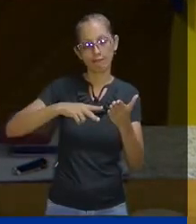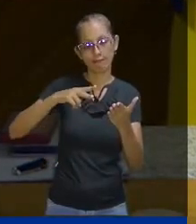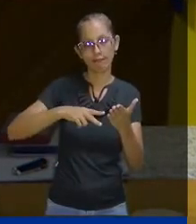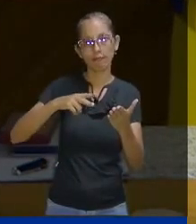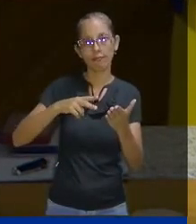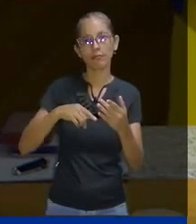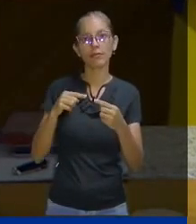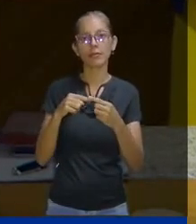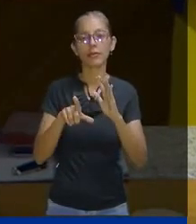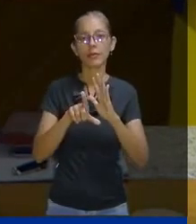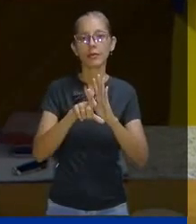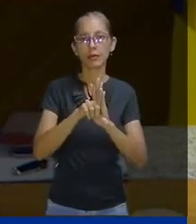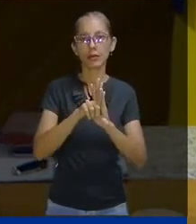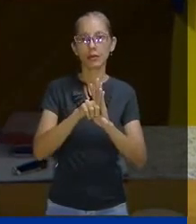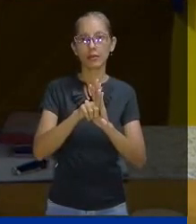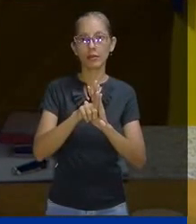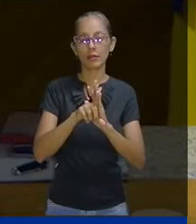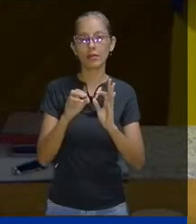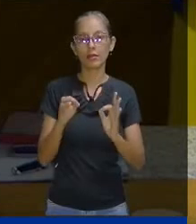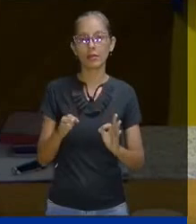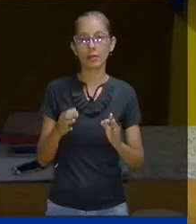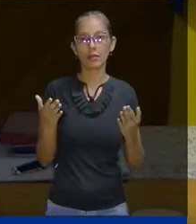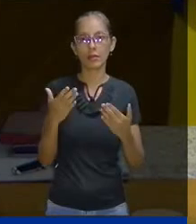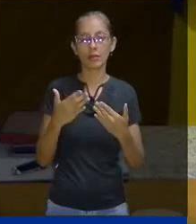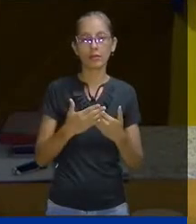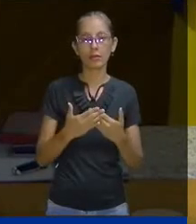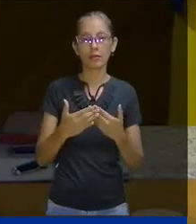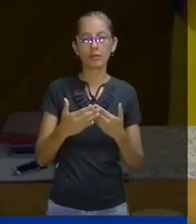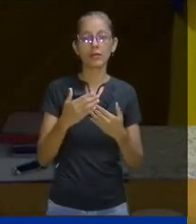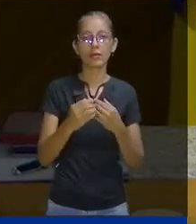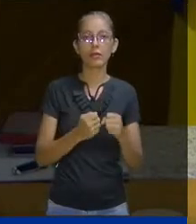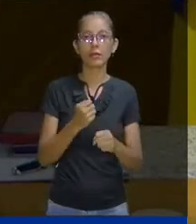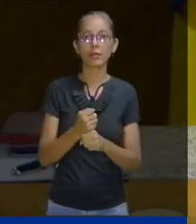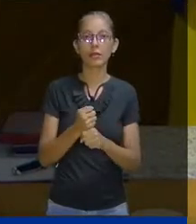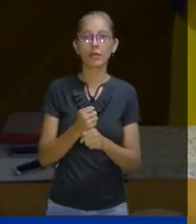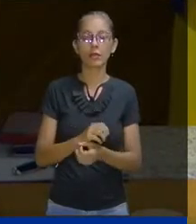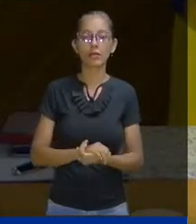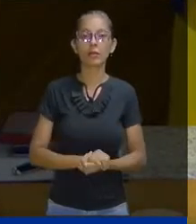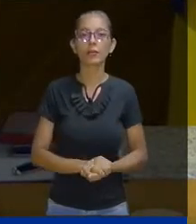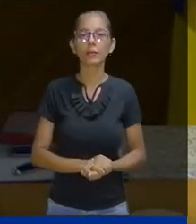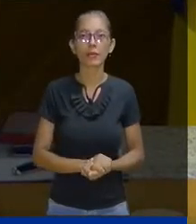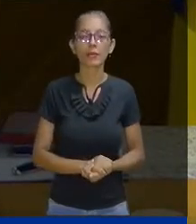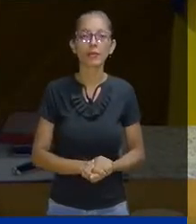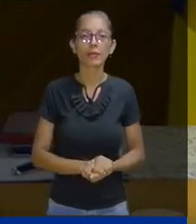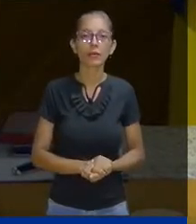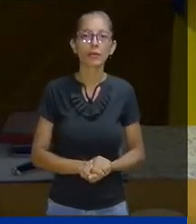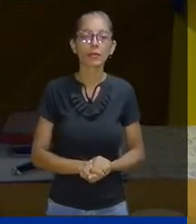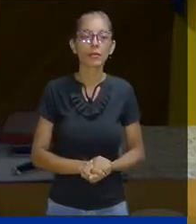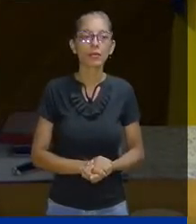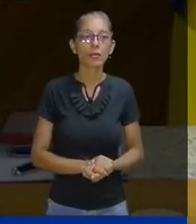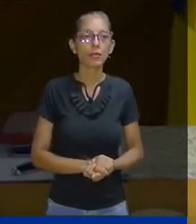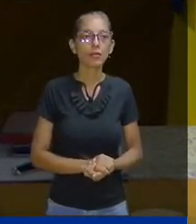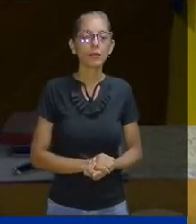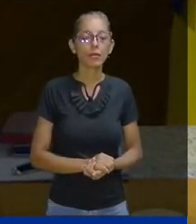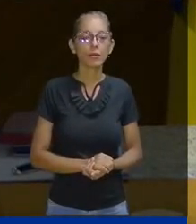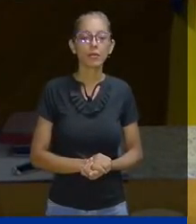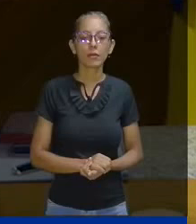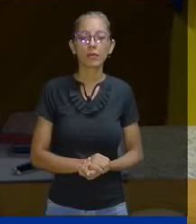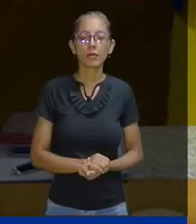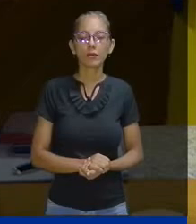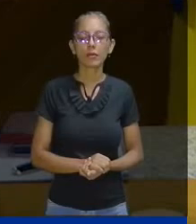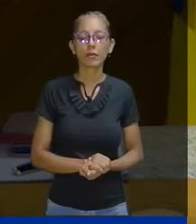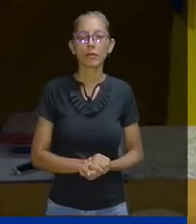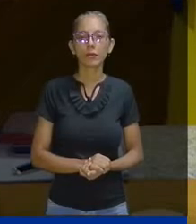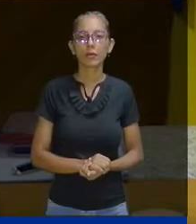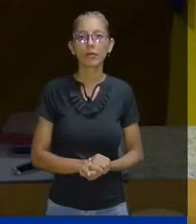de legislação para essa grande missão que teremos no ano que vem. No mais, dizer